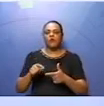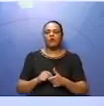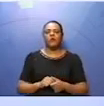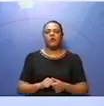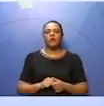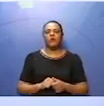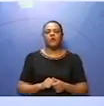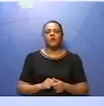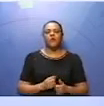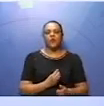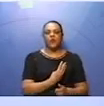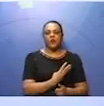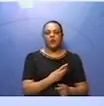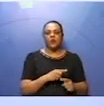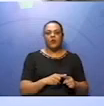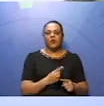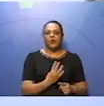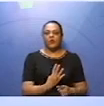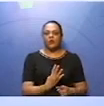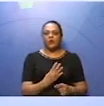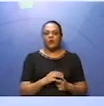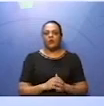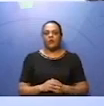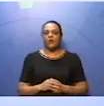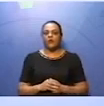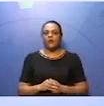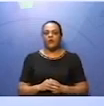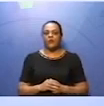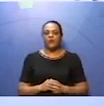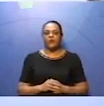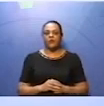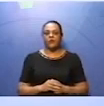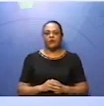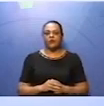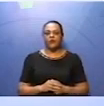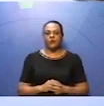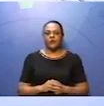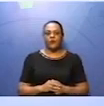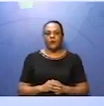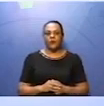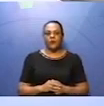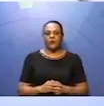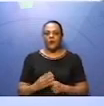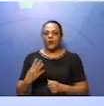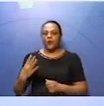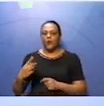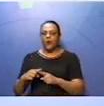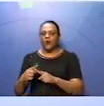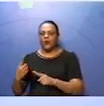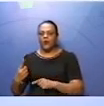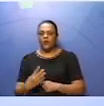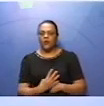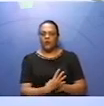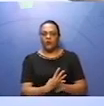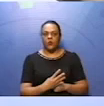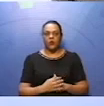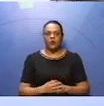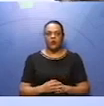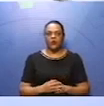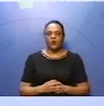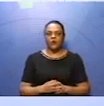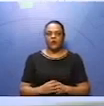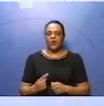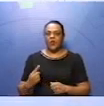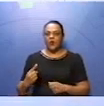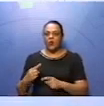Então aqui é o resultado de 3 vezes 4 aqui fora. Aqui o 4 é o resultado de 1 vezes 4. E esse 3 é o resultado do 1